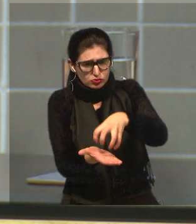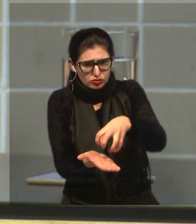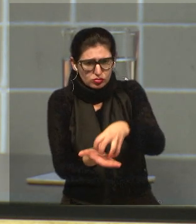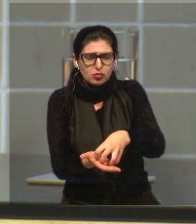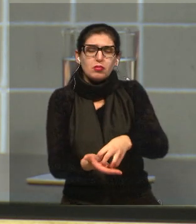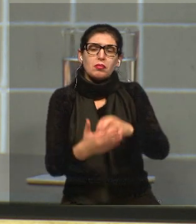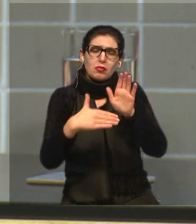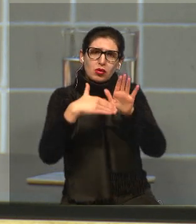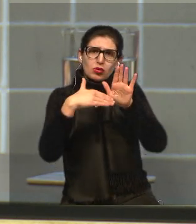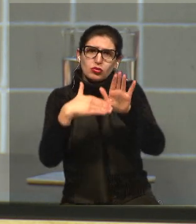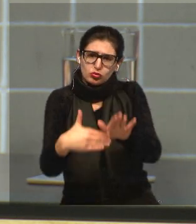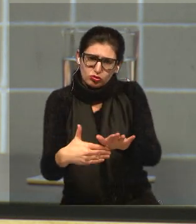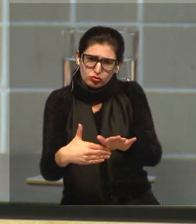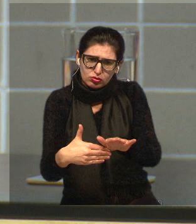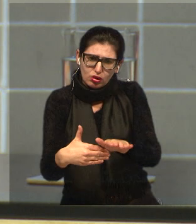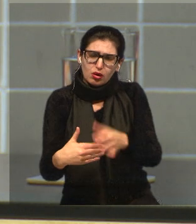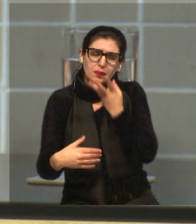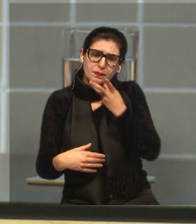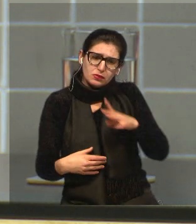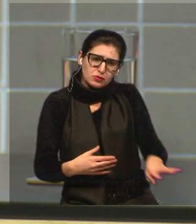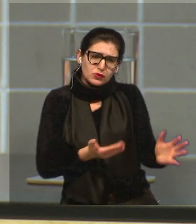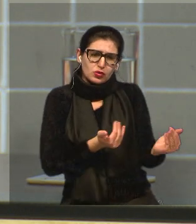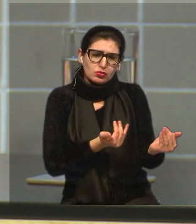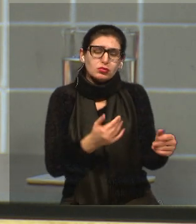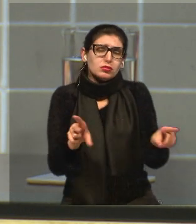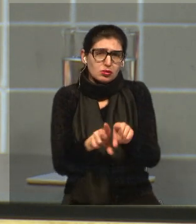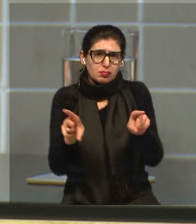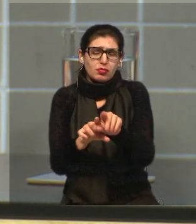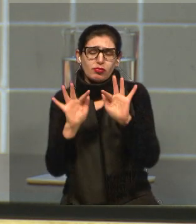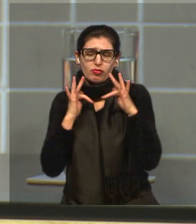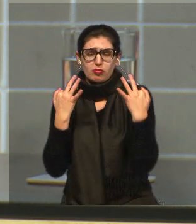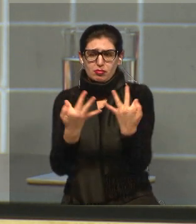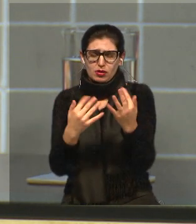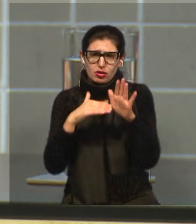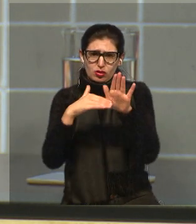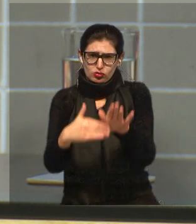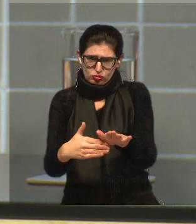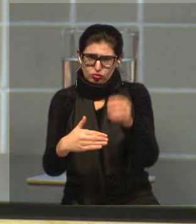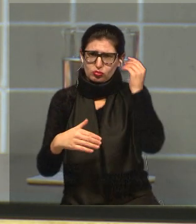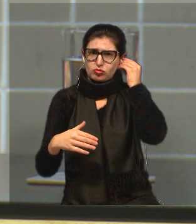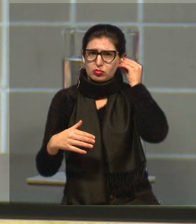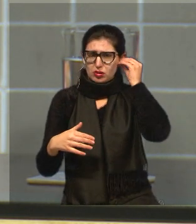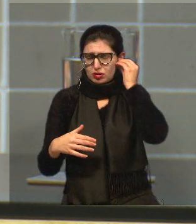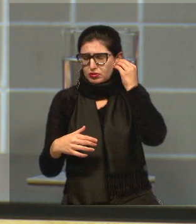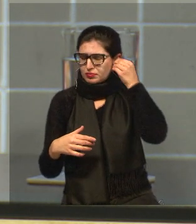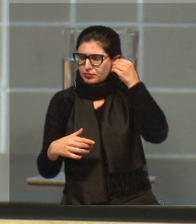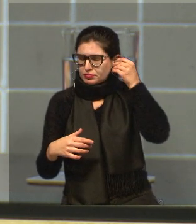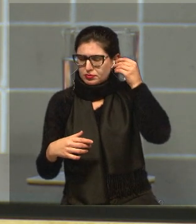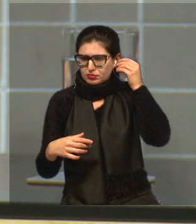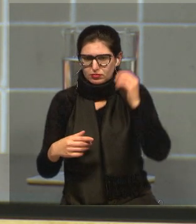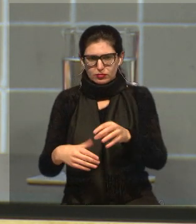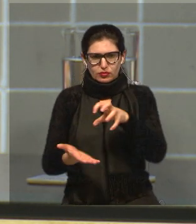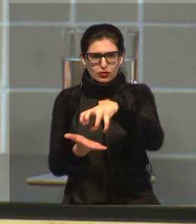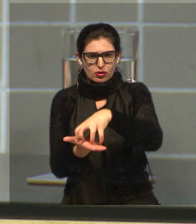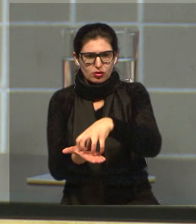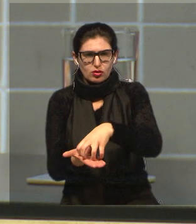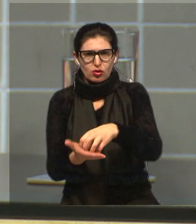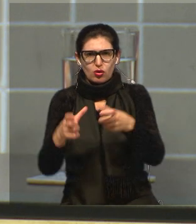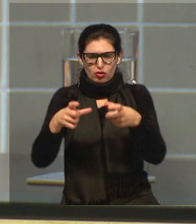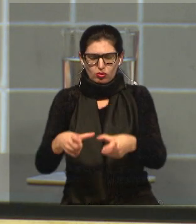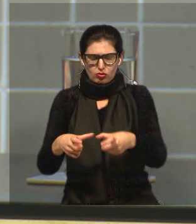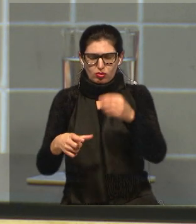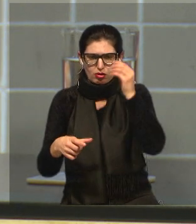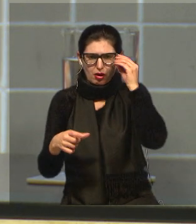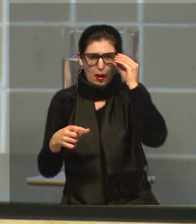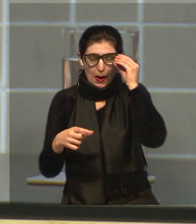como também ao seu núcleo familiar. Na realidade, o Conselho Tutelar tem por finalidade o encaminhamento